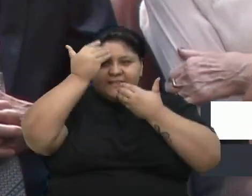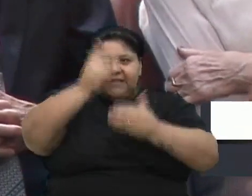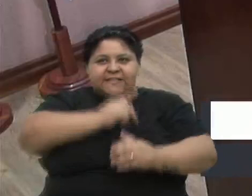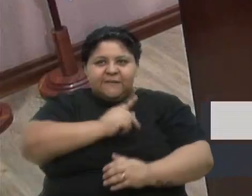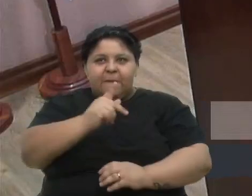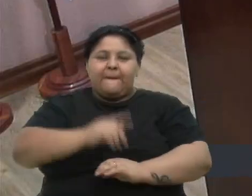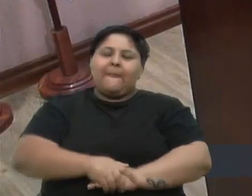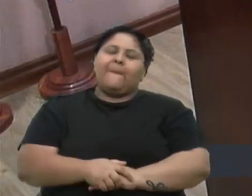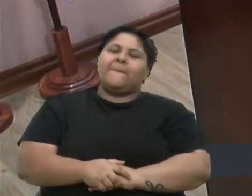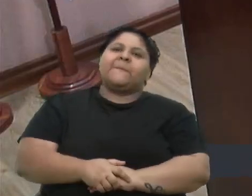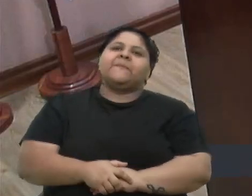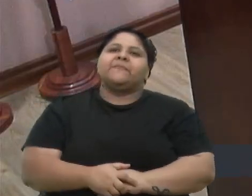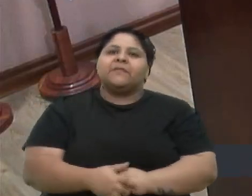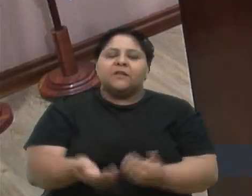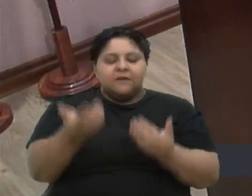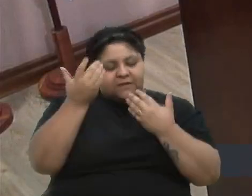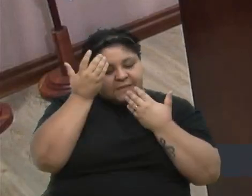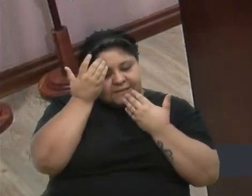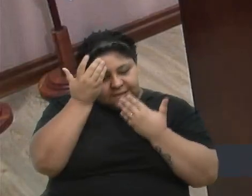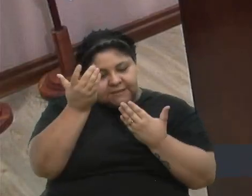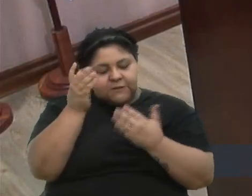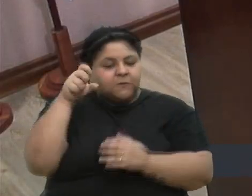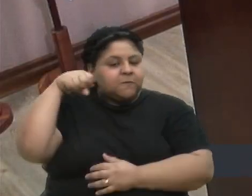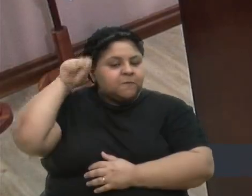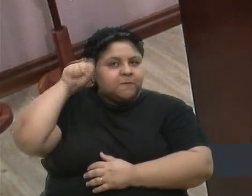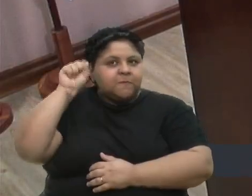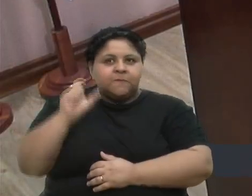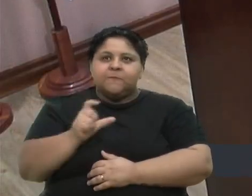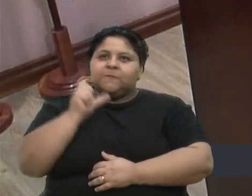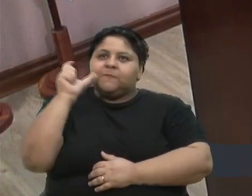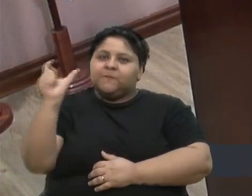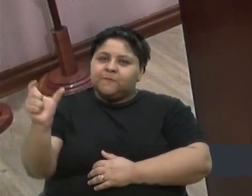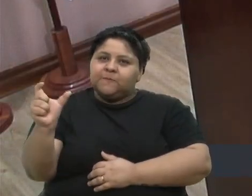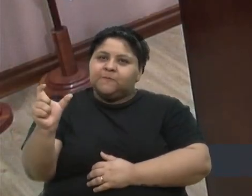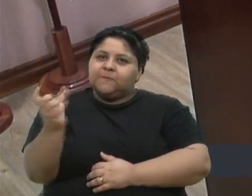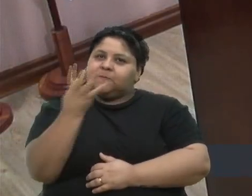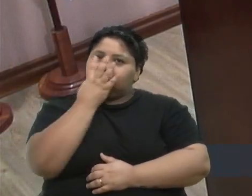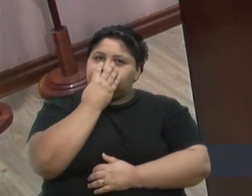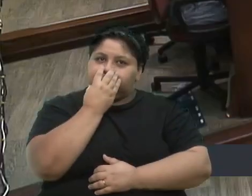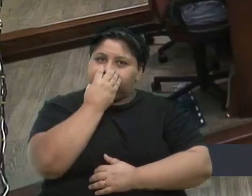presidente. Obrigado, vereador Xuxa. Com a palavra, o vereador Camilles.